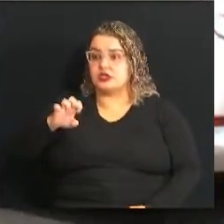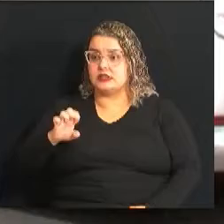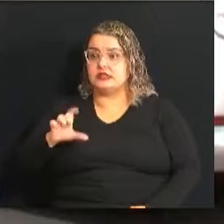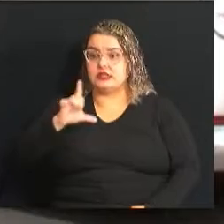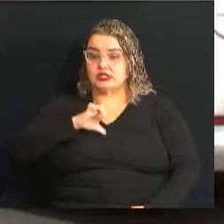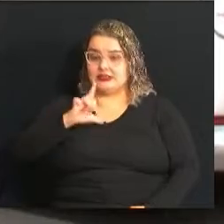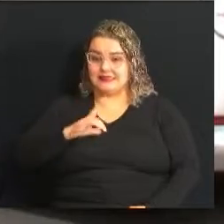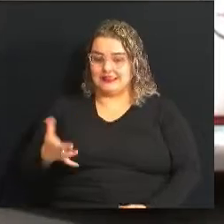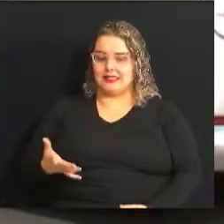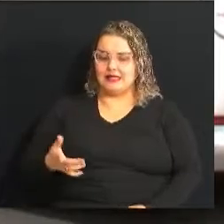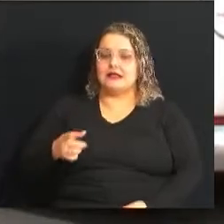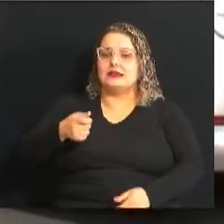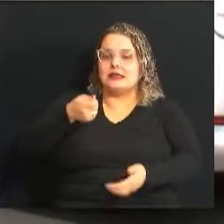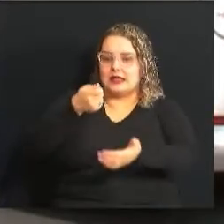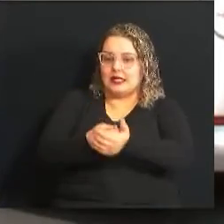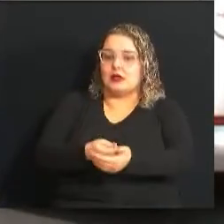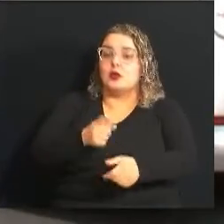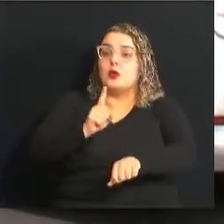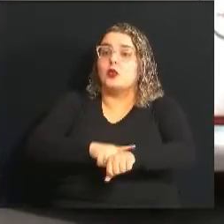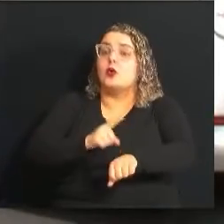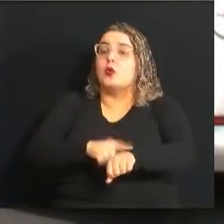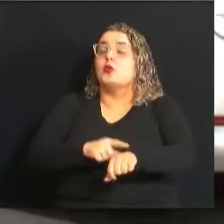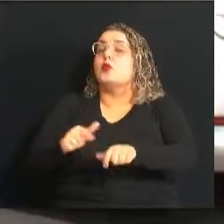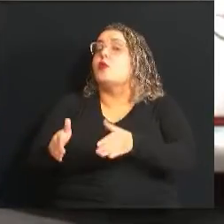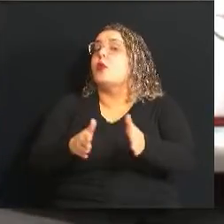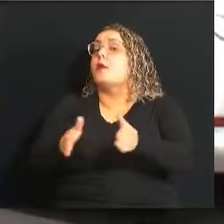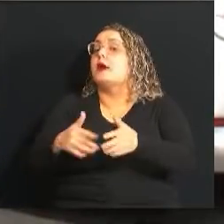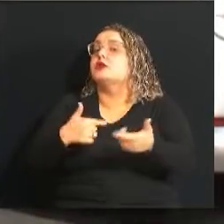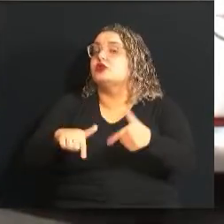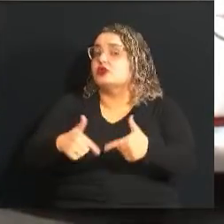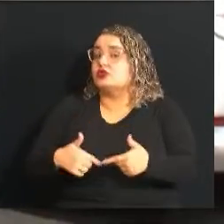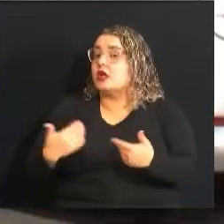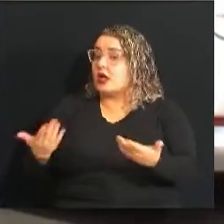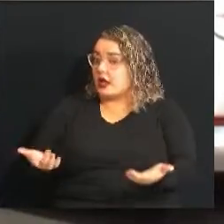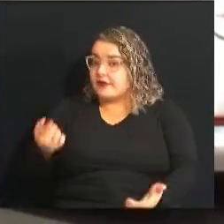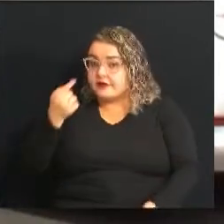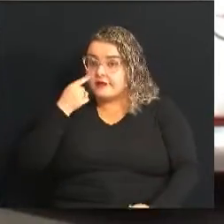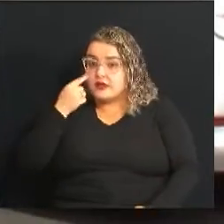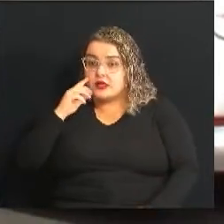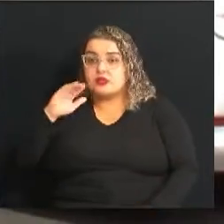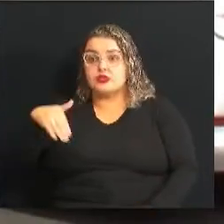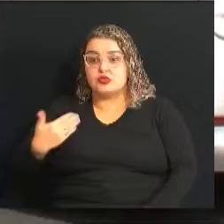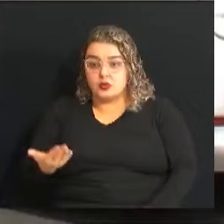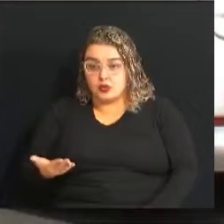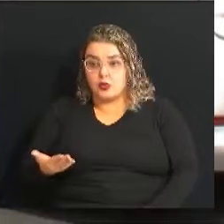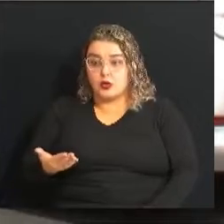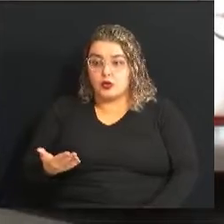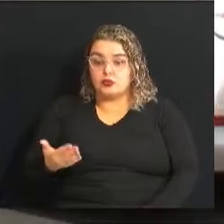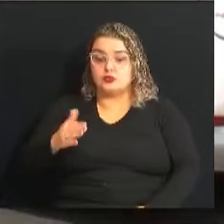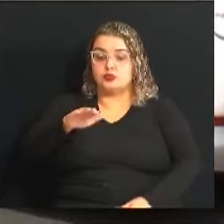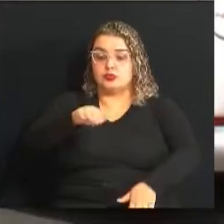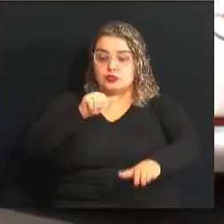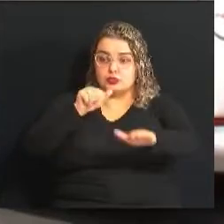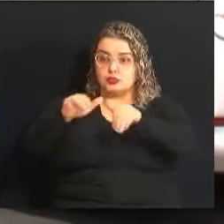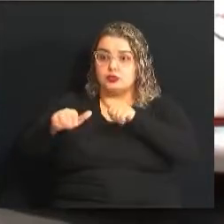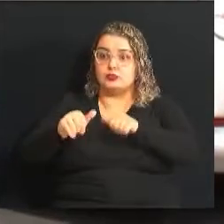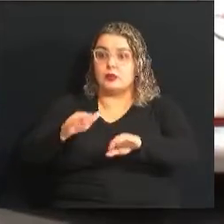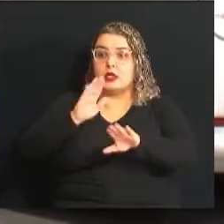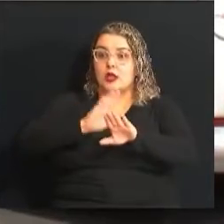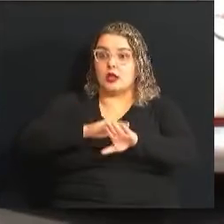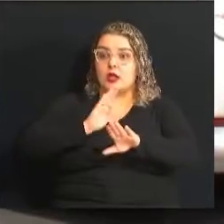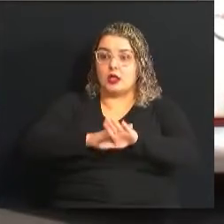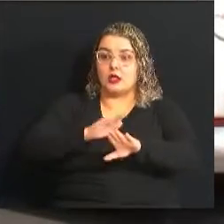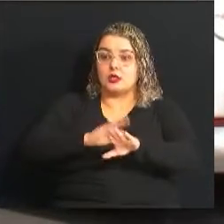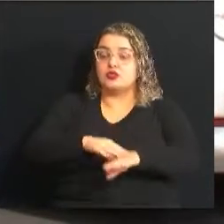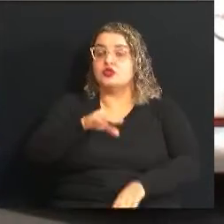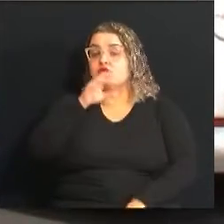durante o horário oficial de expediente. Inclusive, olha só, quando forem convocados para atuação aos